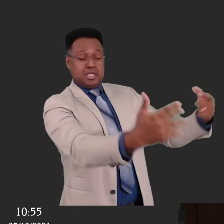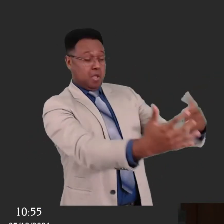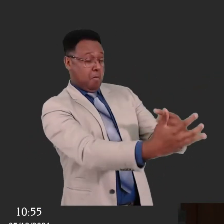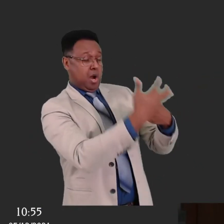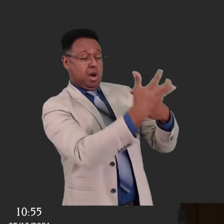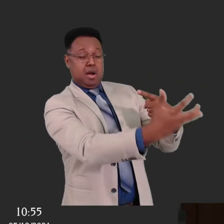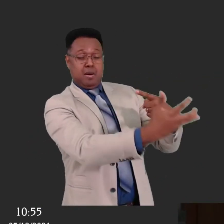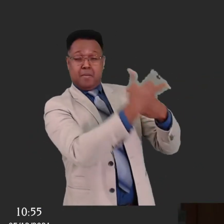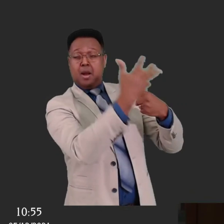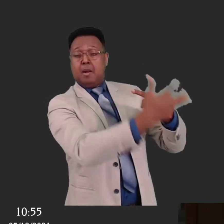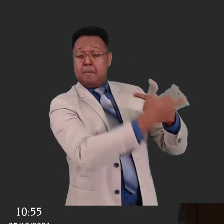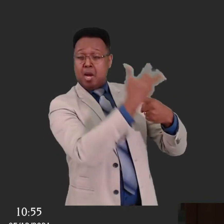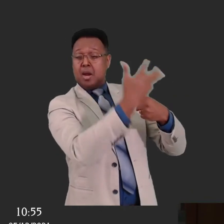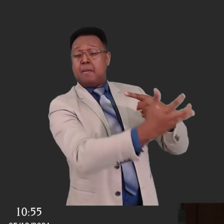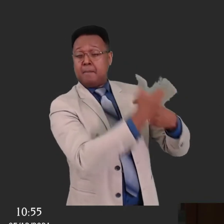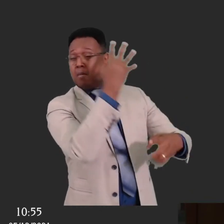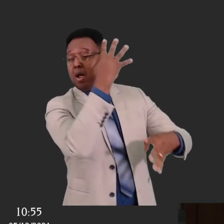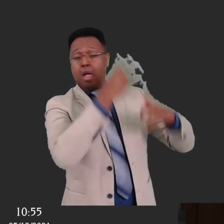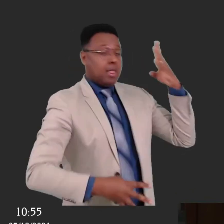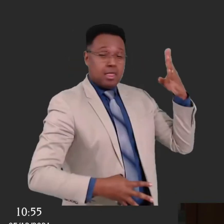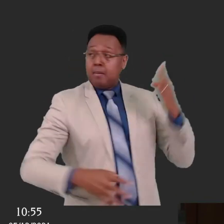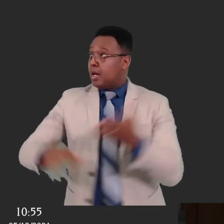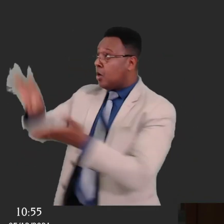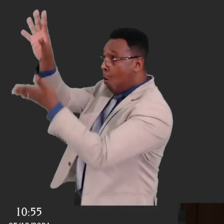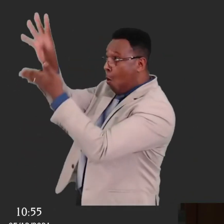da imagem de Jesus Cristo.